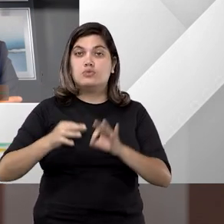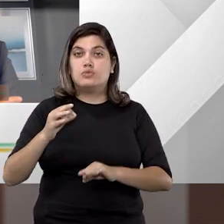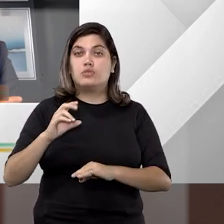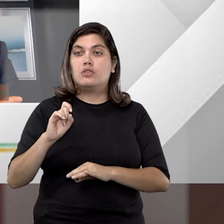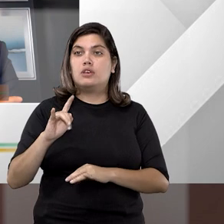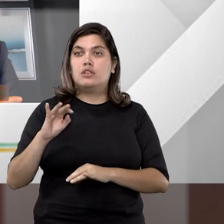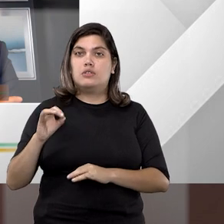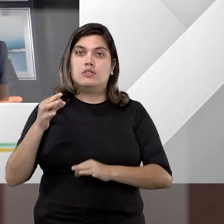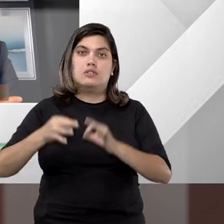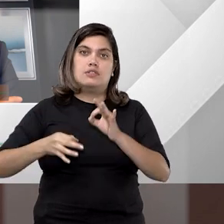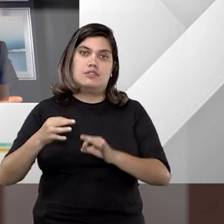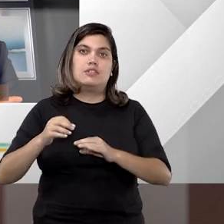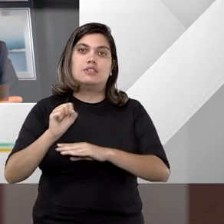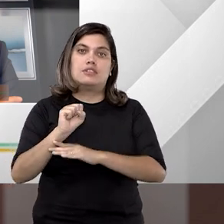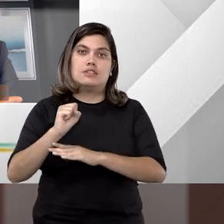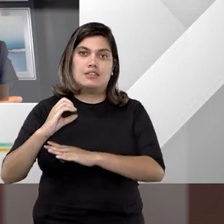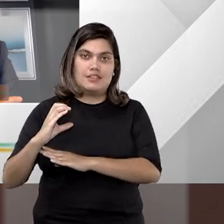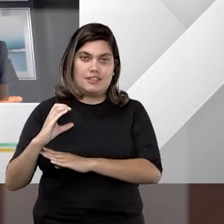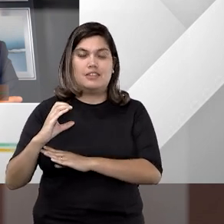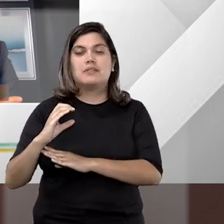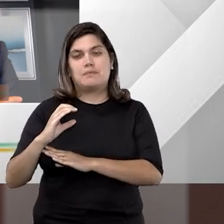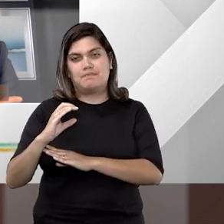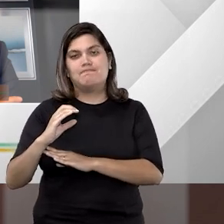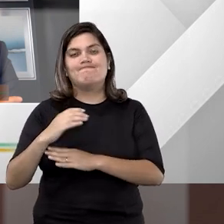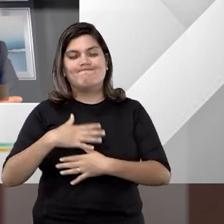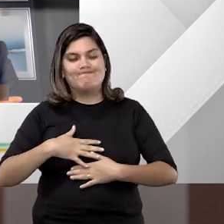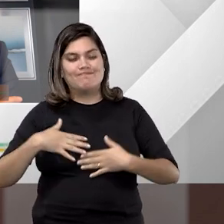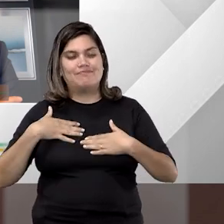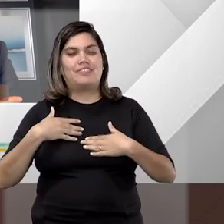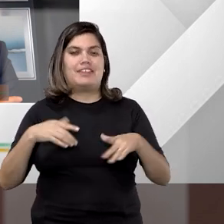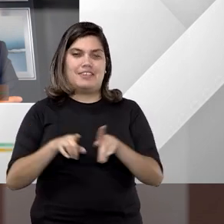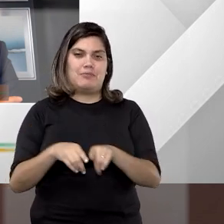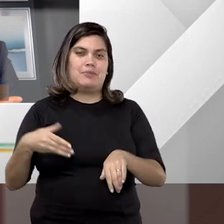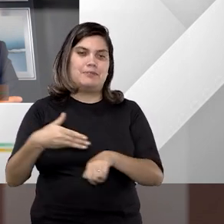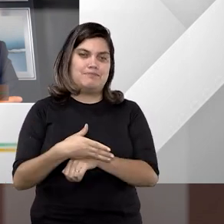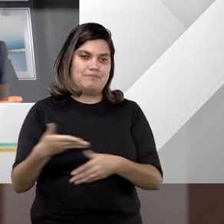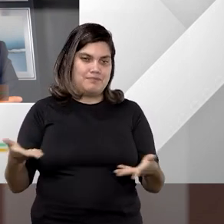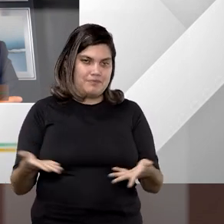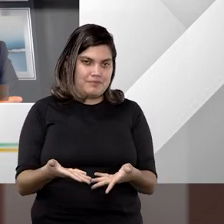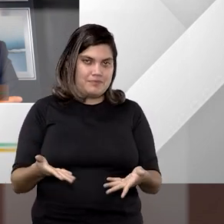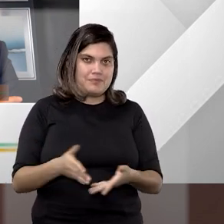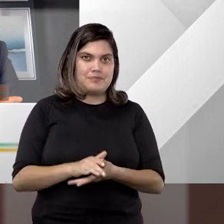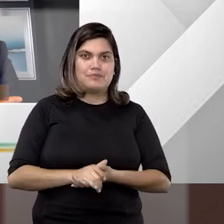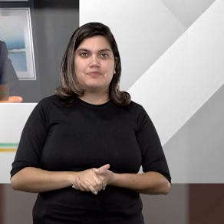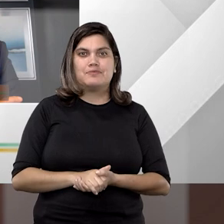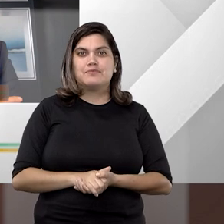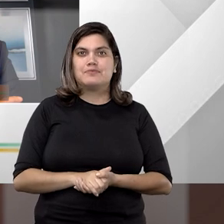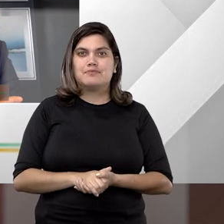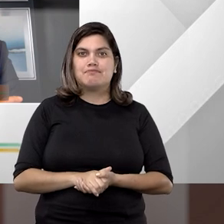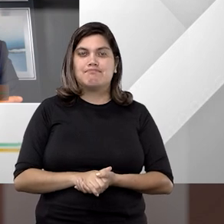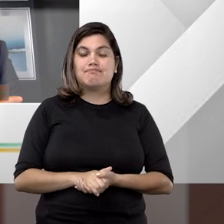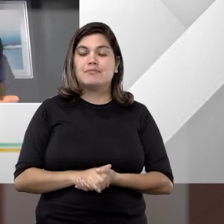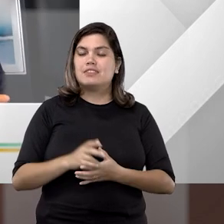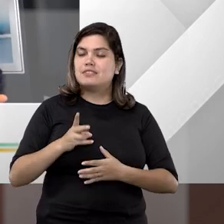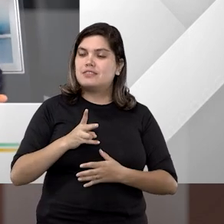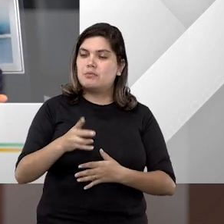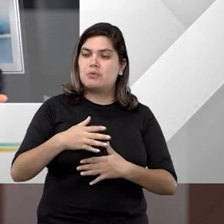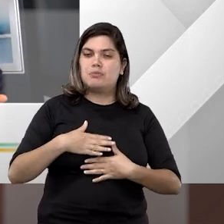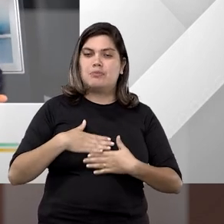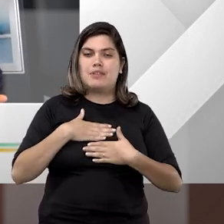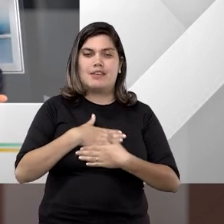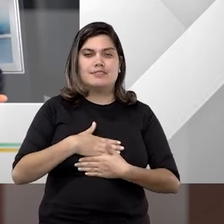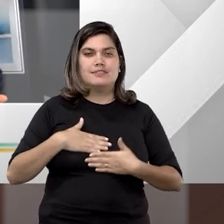juiz corregedor do Tribunal de Justiça de Santa Catarina Doutor Mauro grande satisfação também pelo aqui com a gente